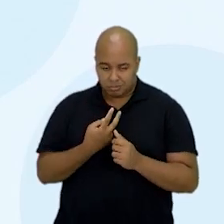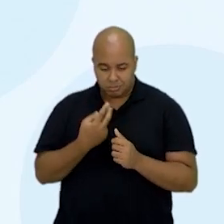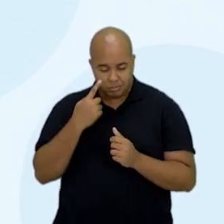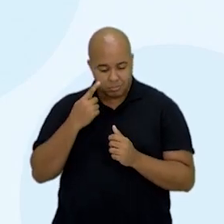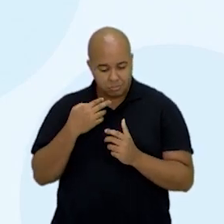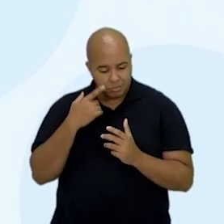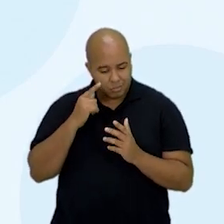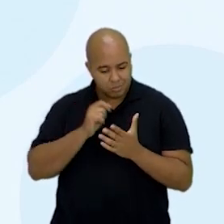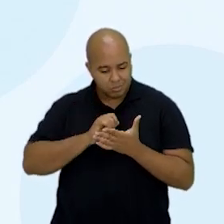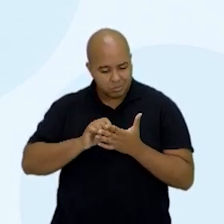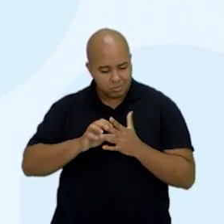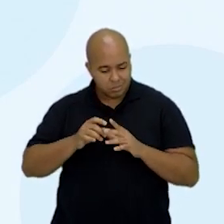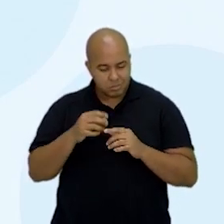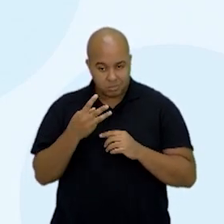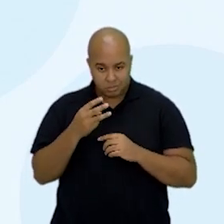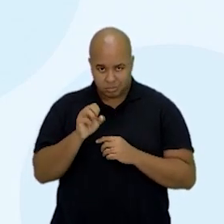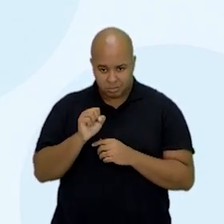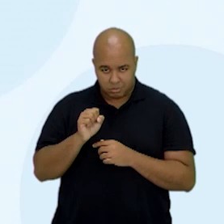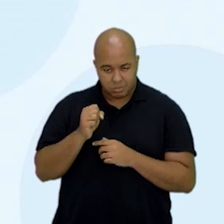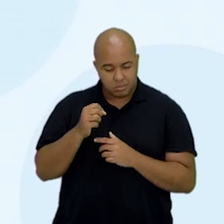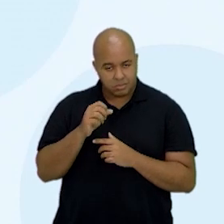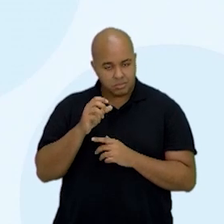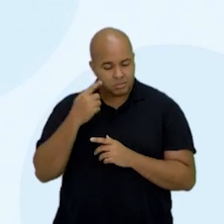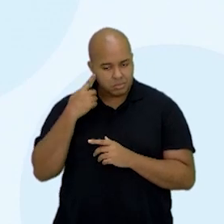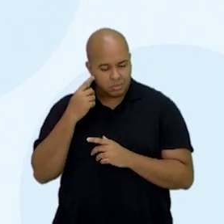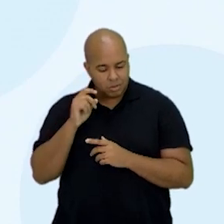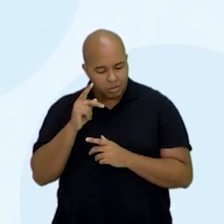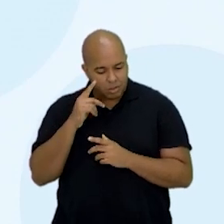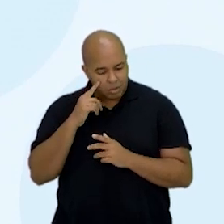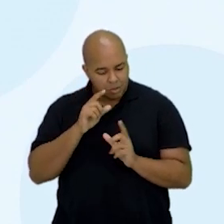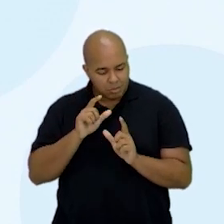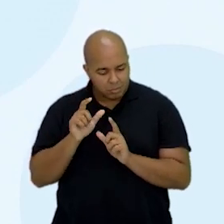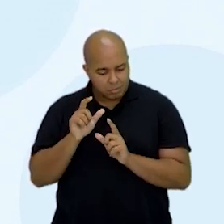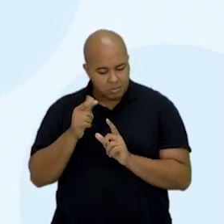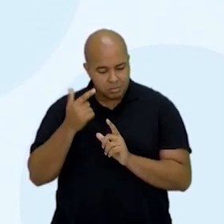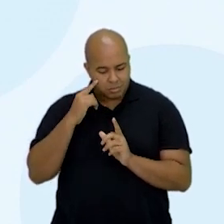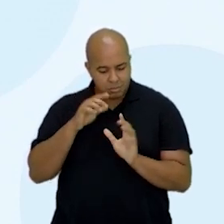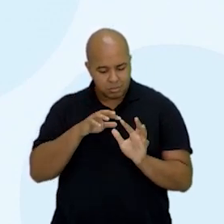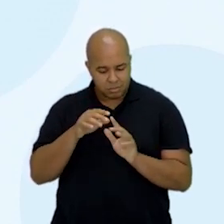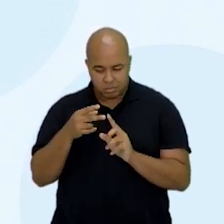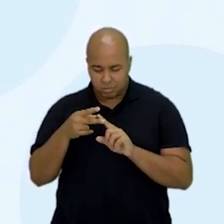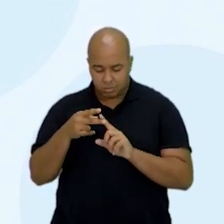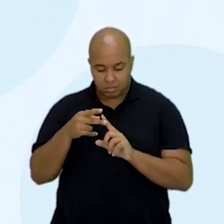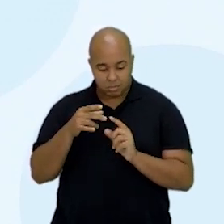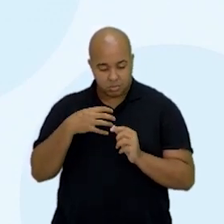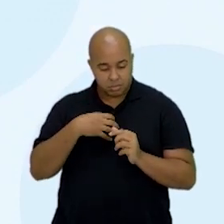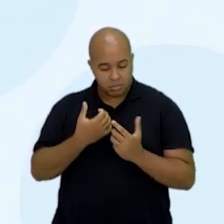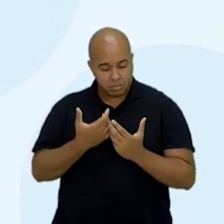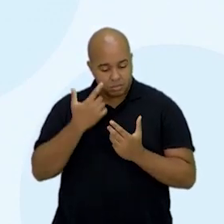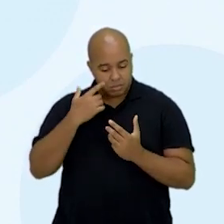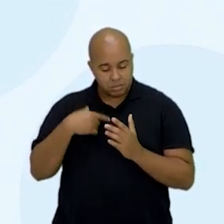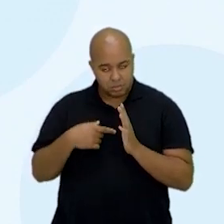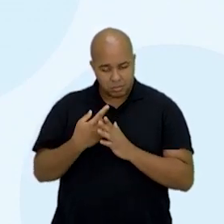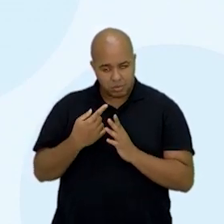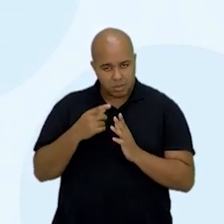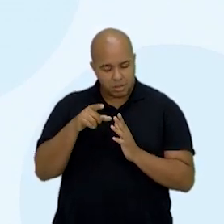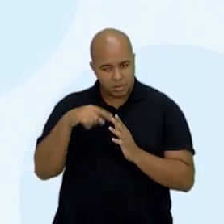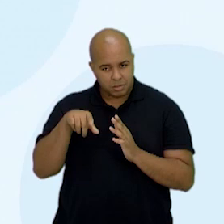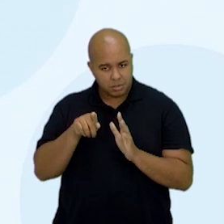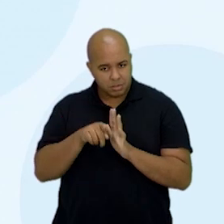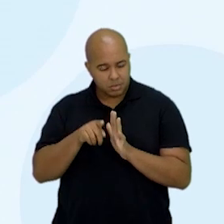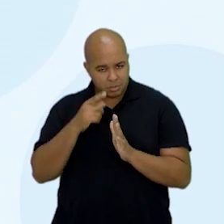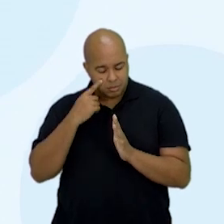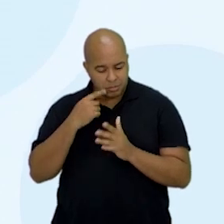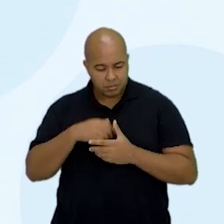vai tomando nota Aí tem 30 segundos de lei de áudio eu vou tocar duas vezes do mesmo jeito então primeira vez para gente